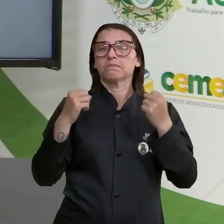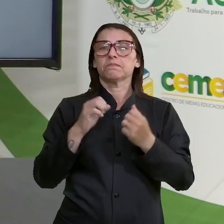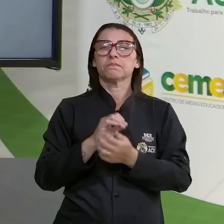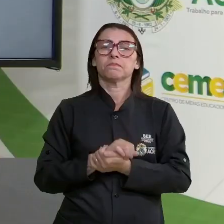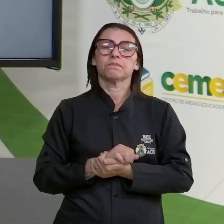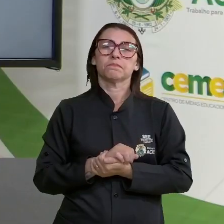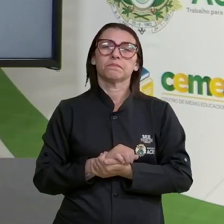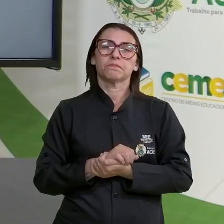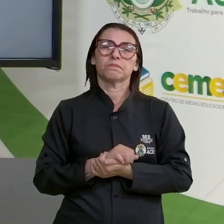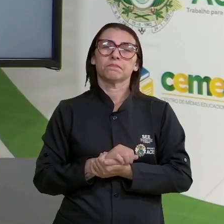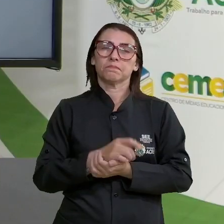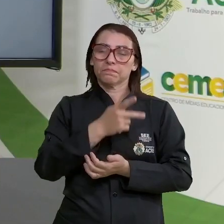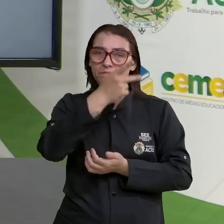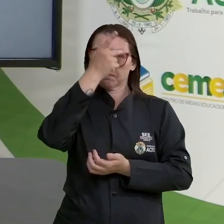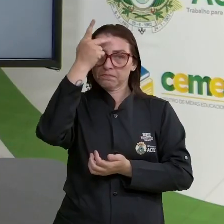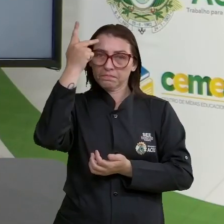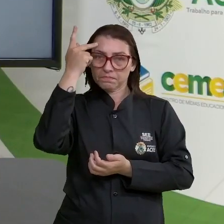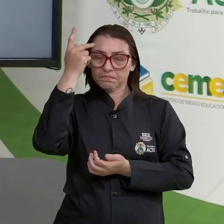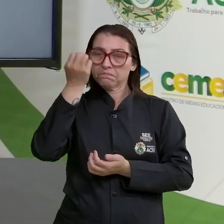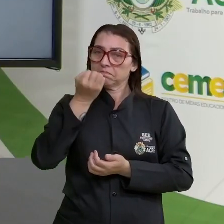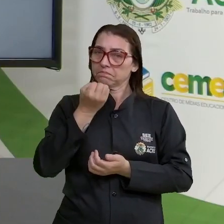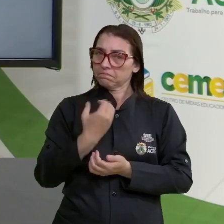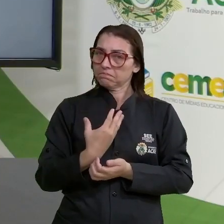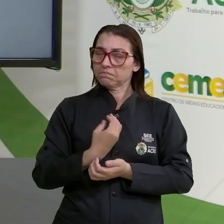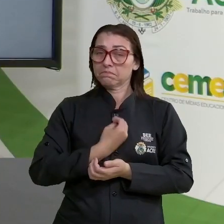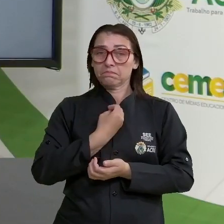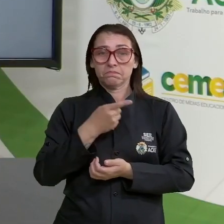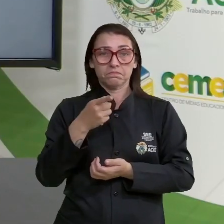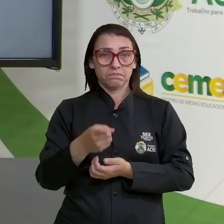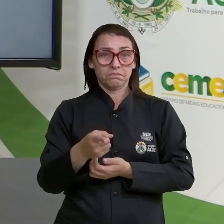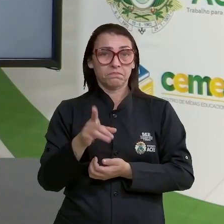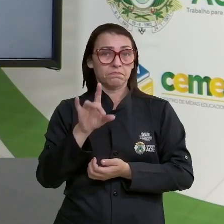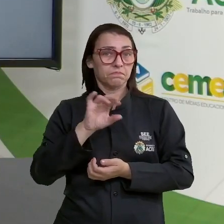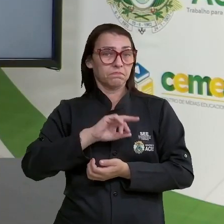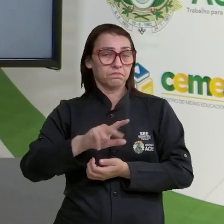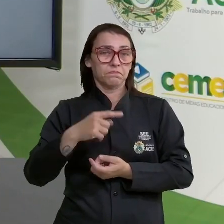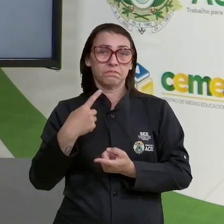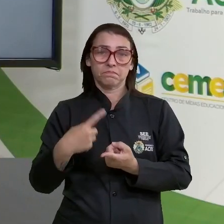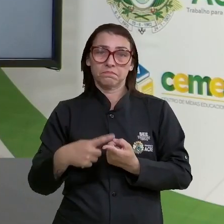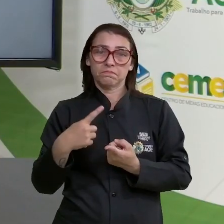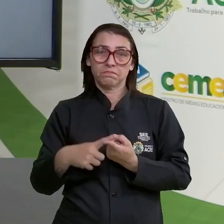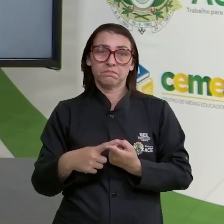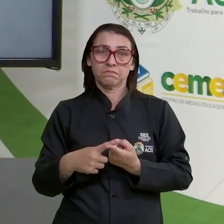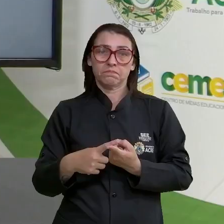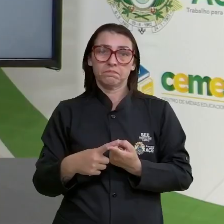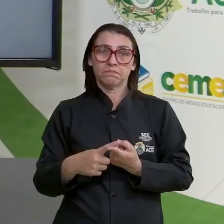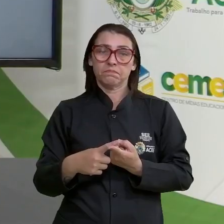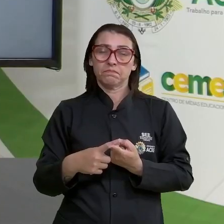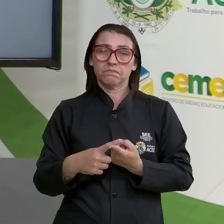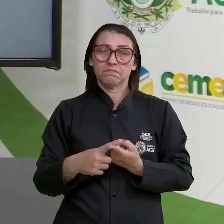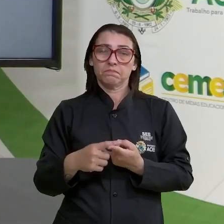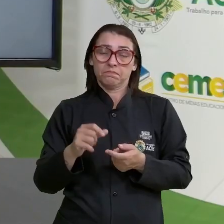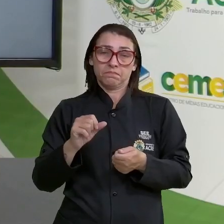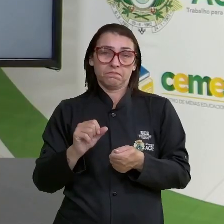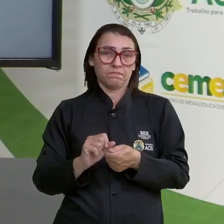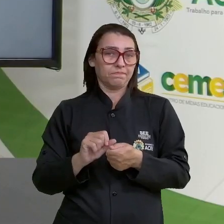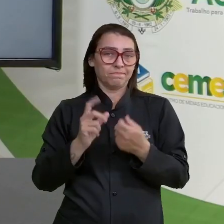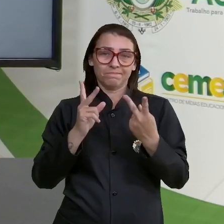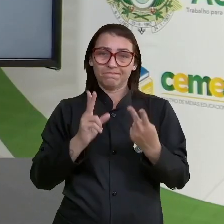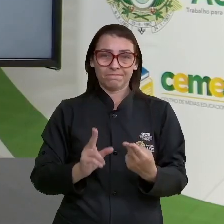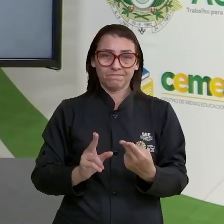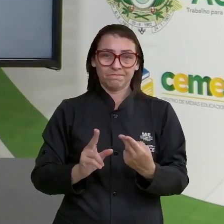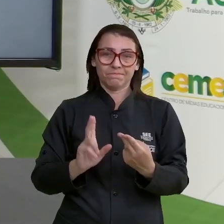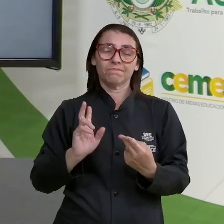faz aquilo, é uma pessoa muito bem sucedida e que você só não é porque você não faz tudo isso. Então, a